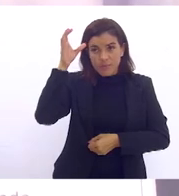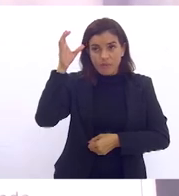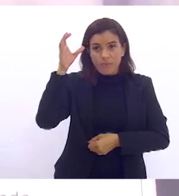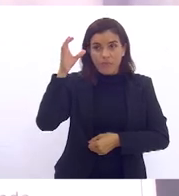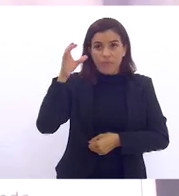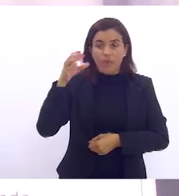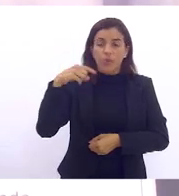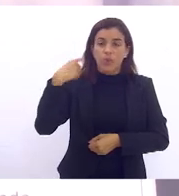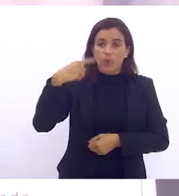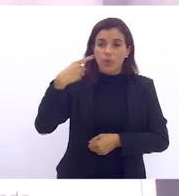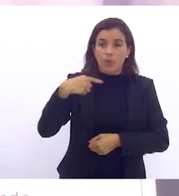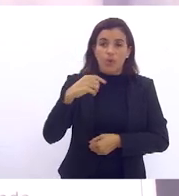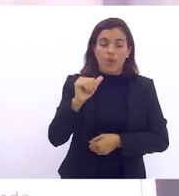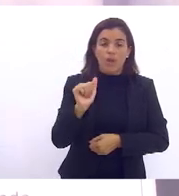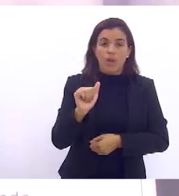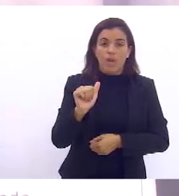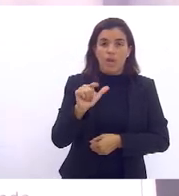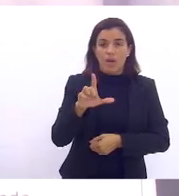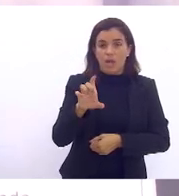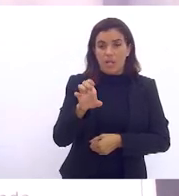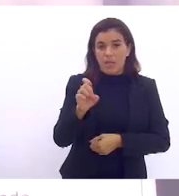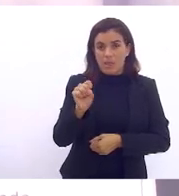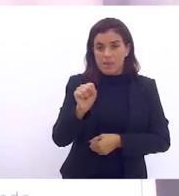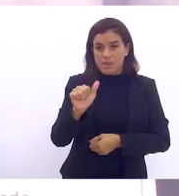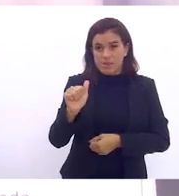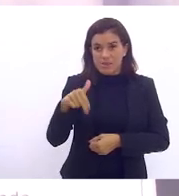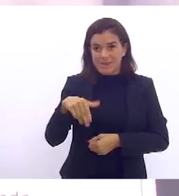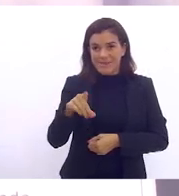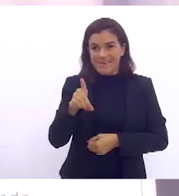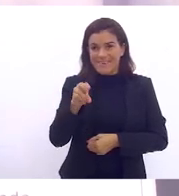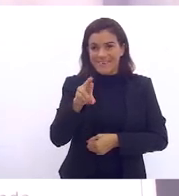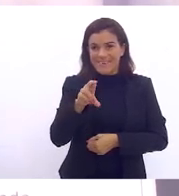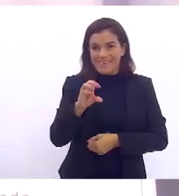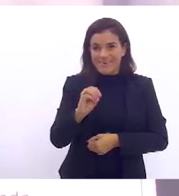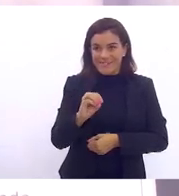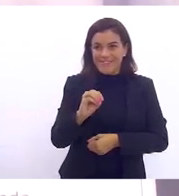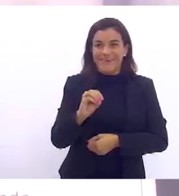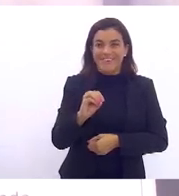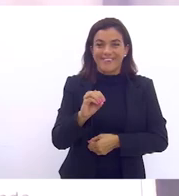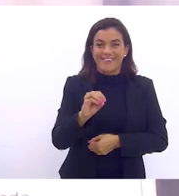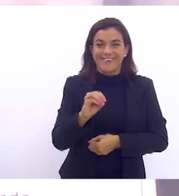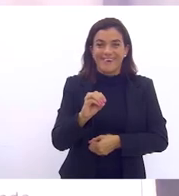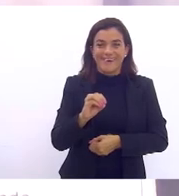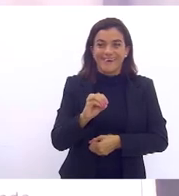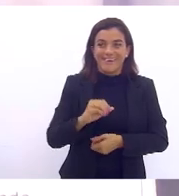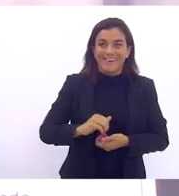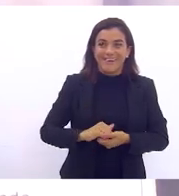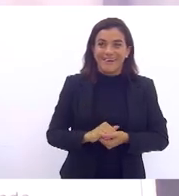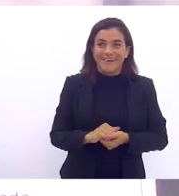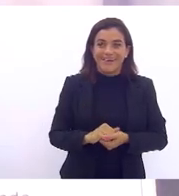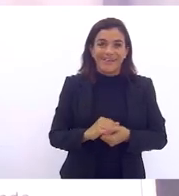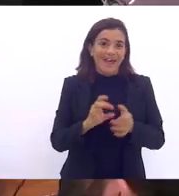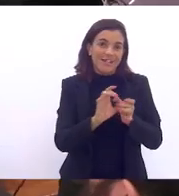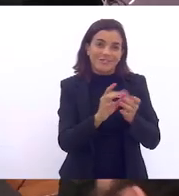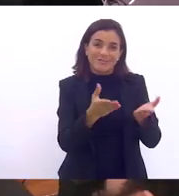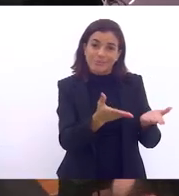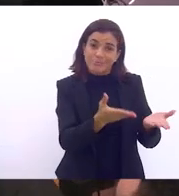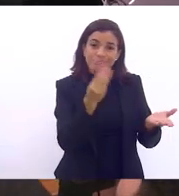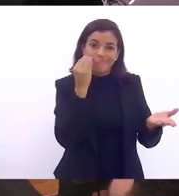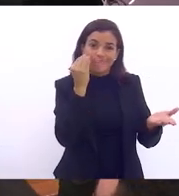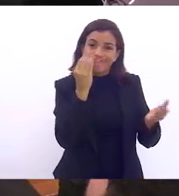Alessandro carracena para poder secretaria também tá aí à disposição para poder tentar nos